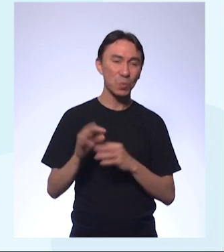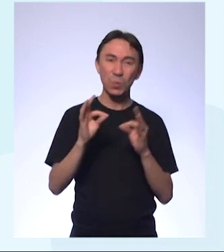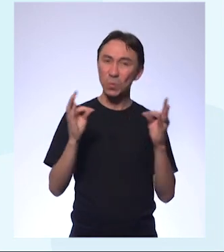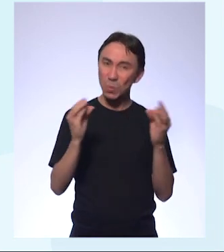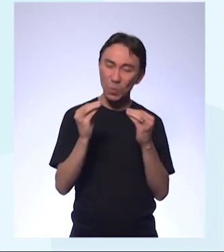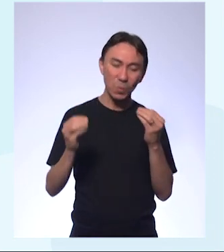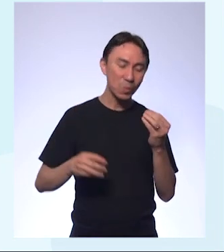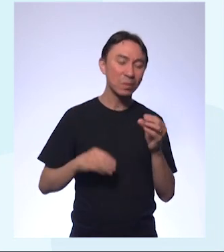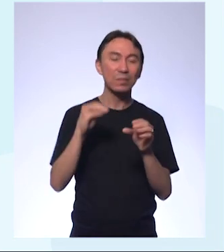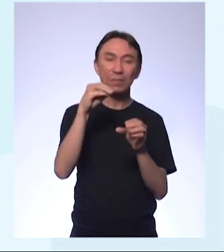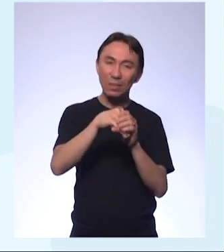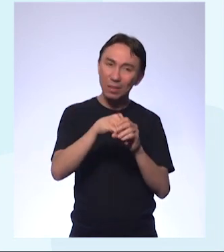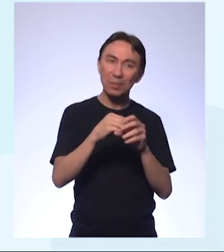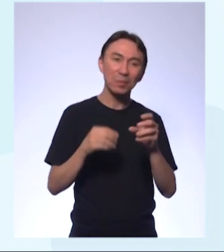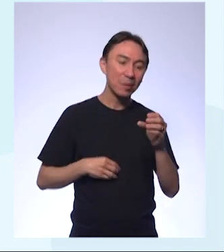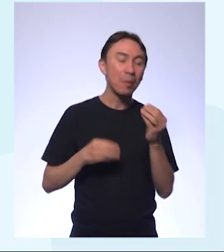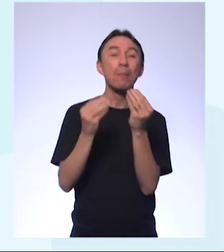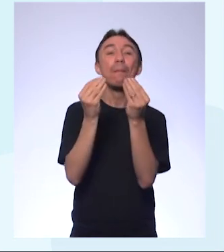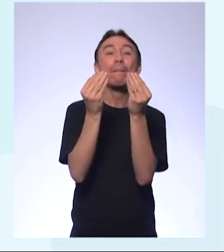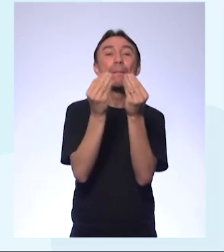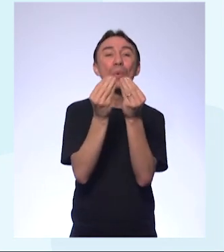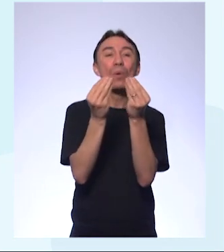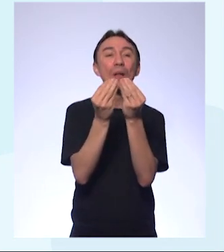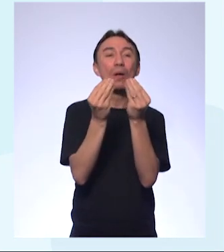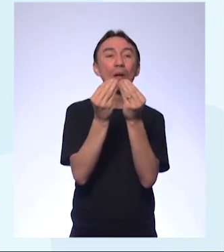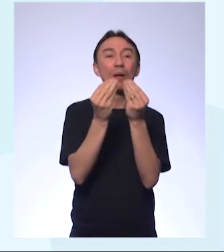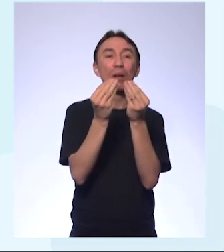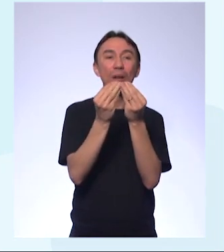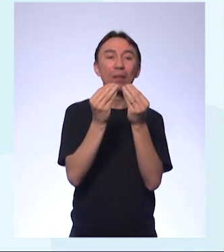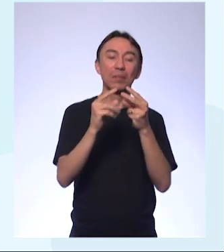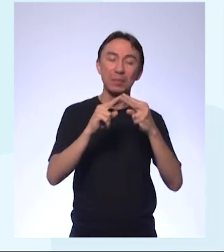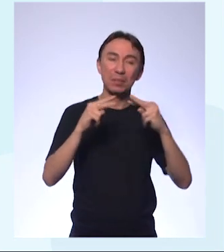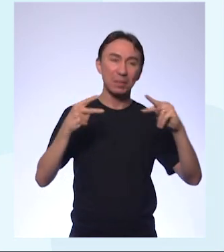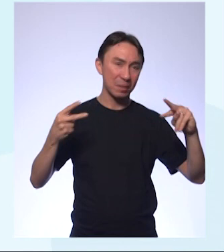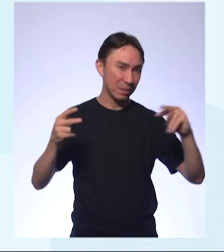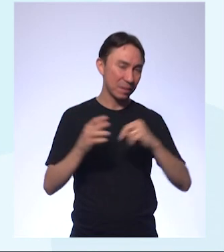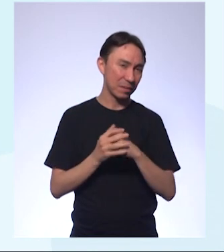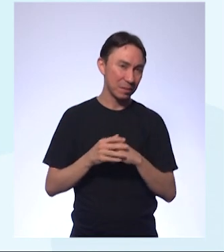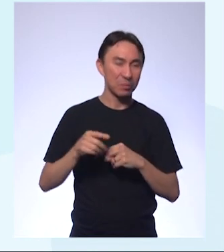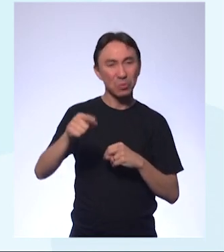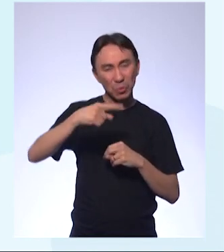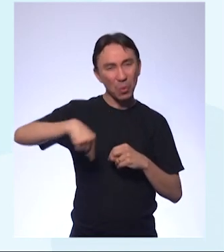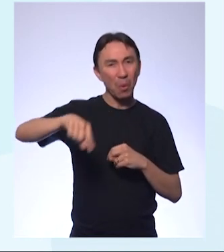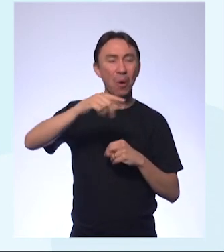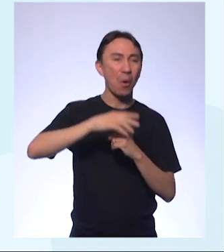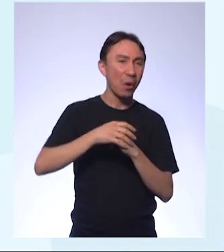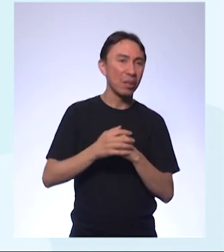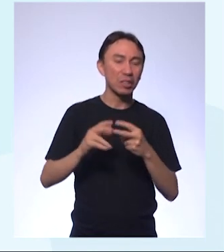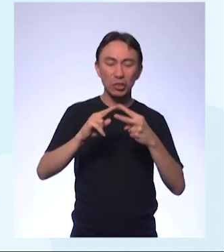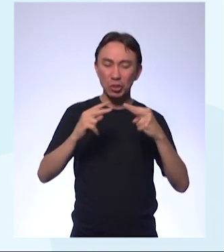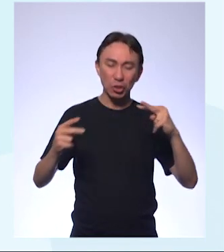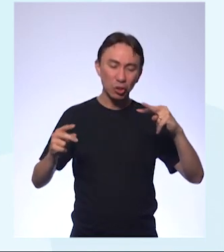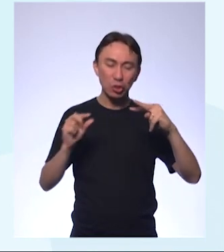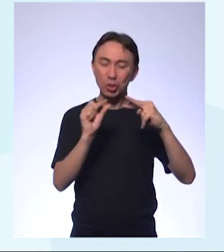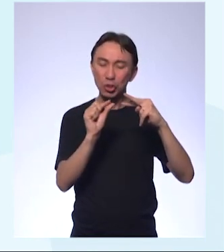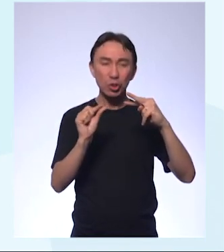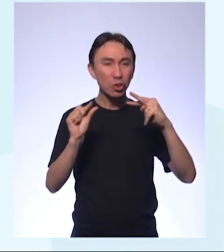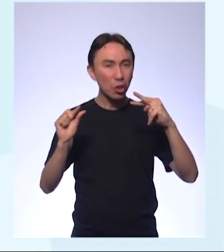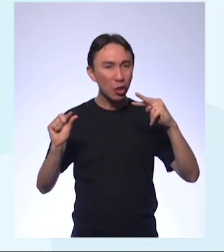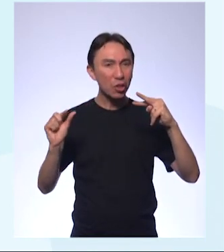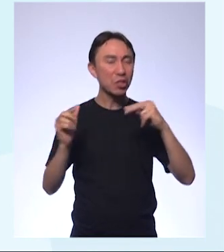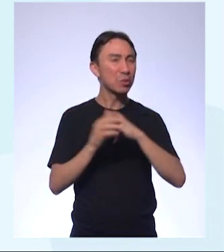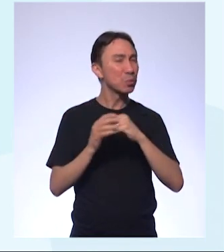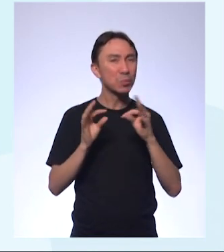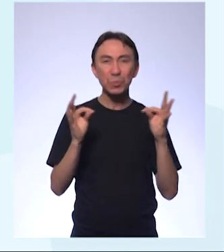DNA, tá? Então, todos os nossos genes, todas as informações aí para codificar proteínas. Então, por isso que quando a gente fala